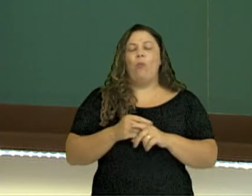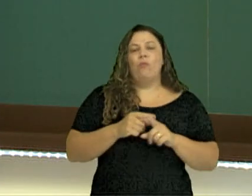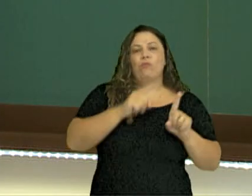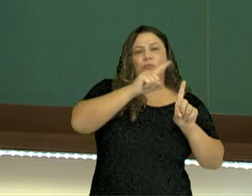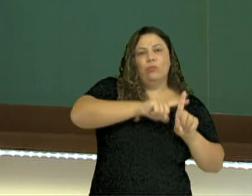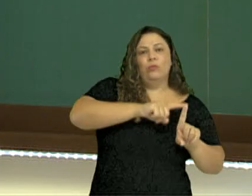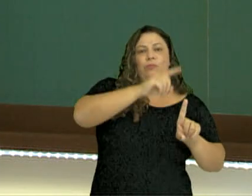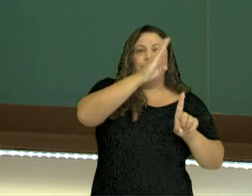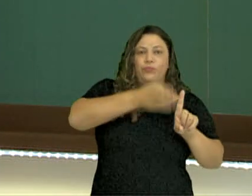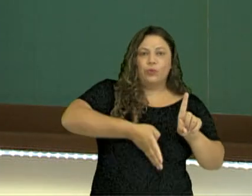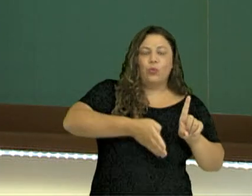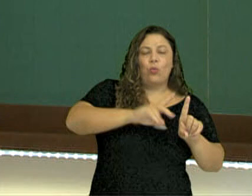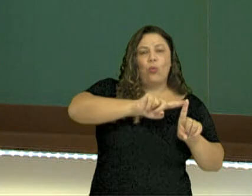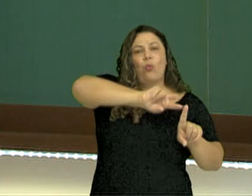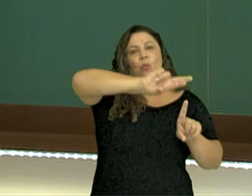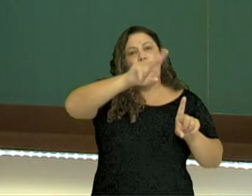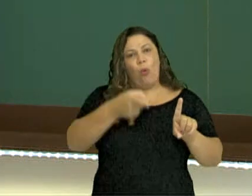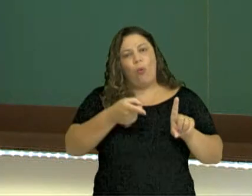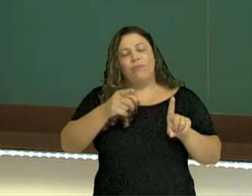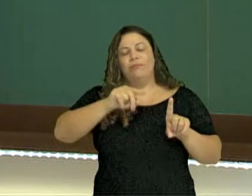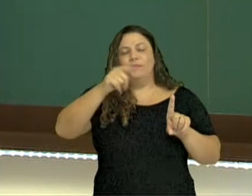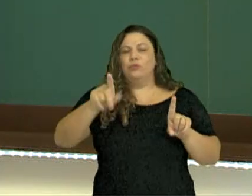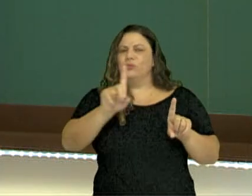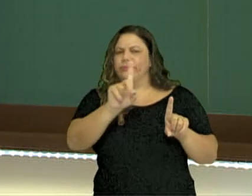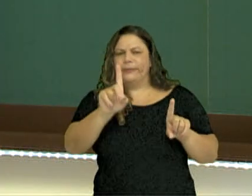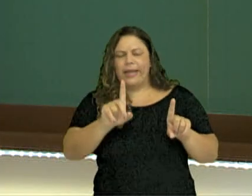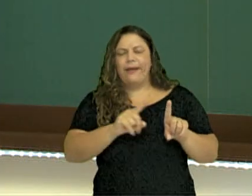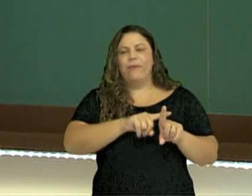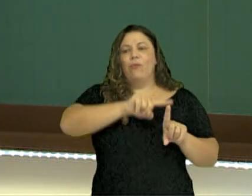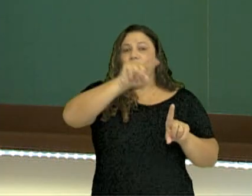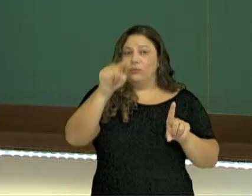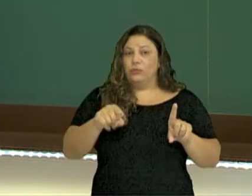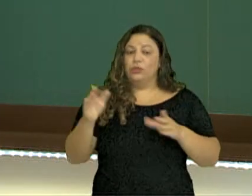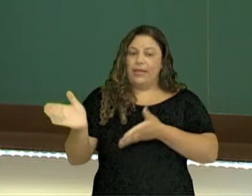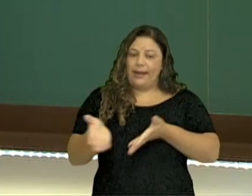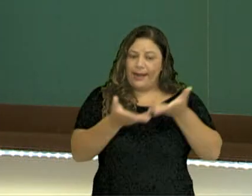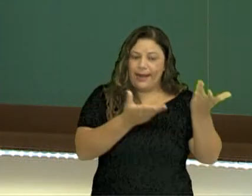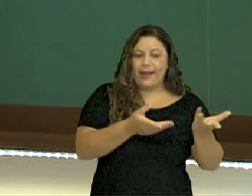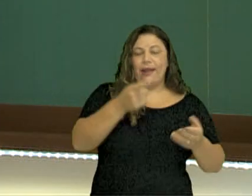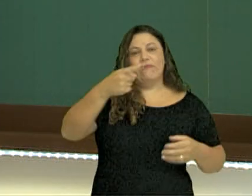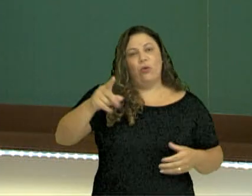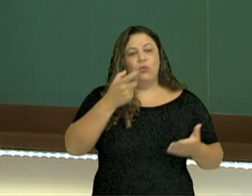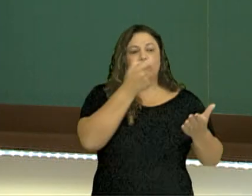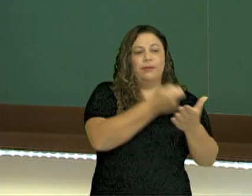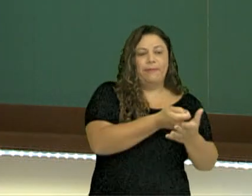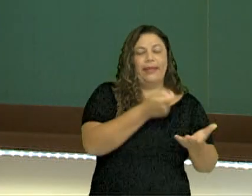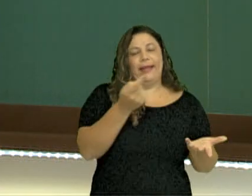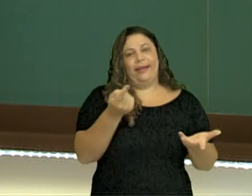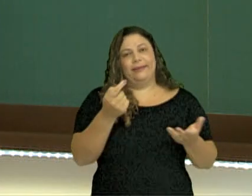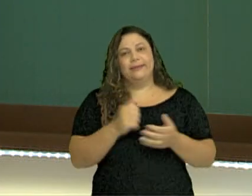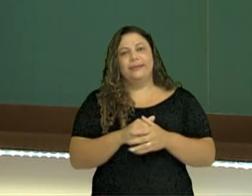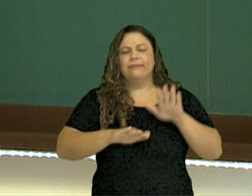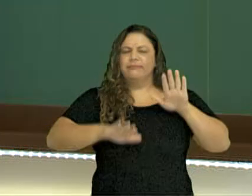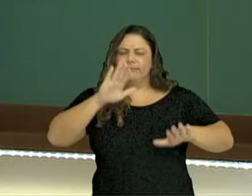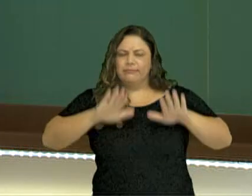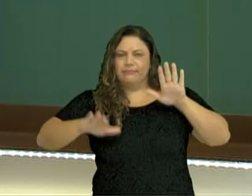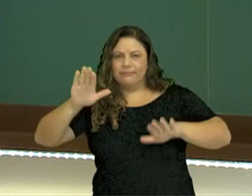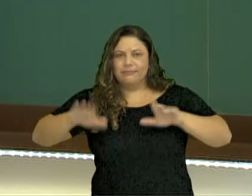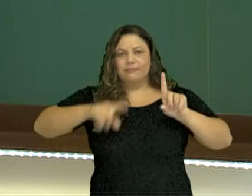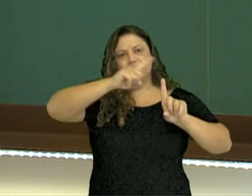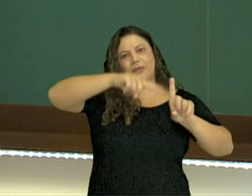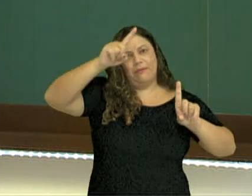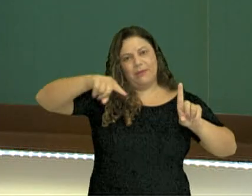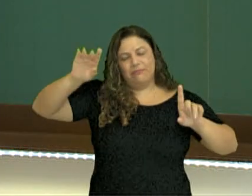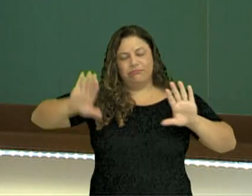né? Um dia ela leva lanche, outro dia ou não leva lanche e pode comer. Você vai se adaptar. Esse tipo